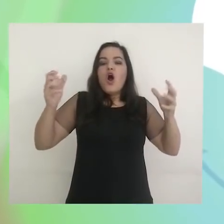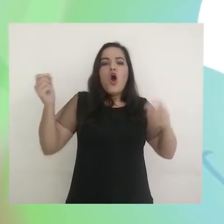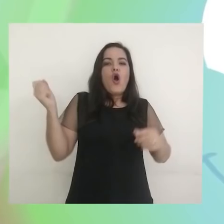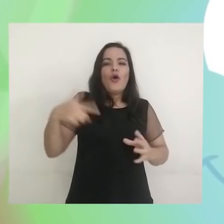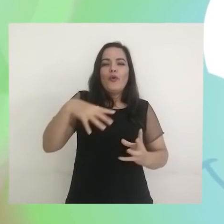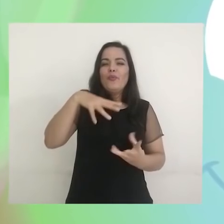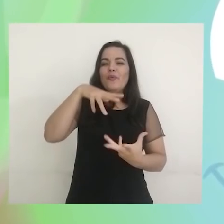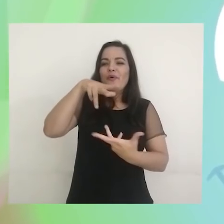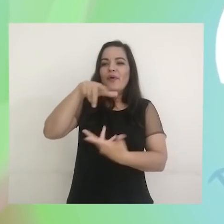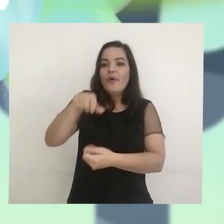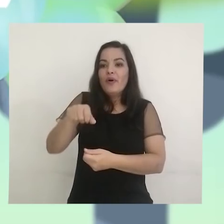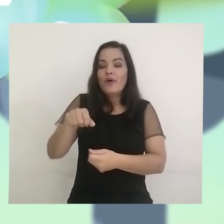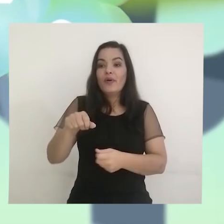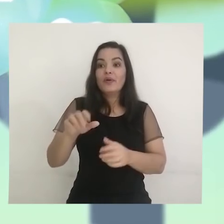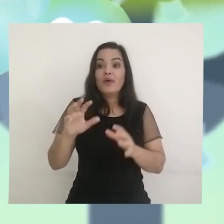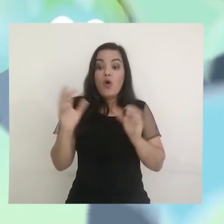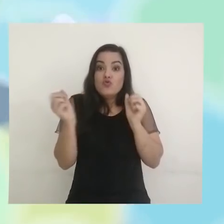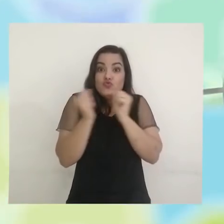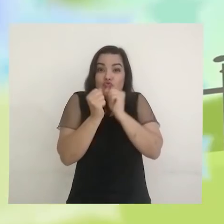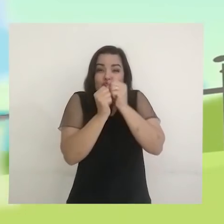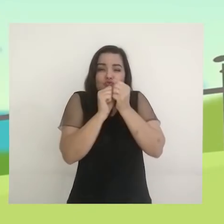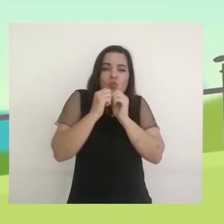solta que a gente estoura!